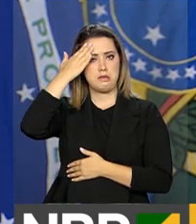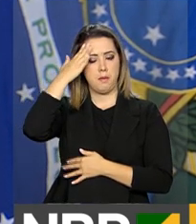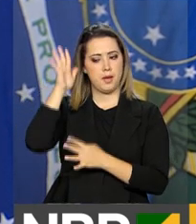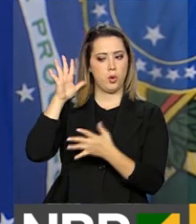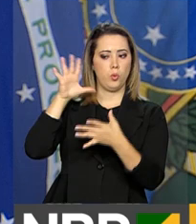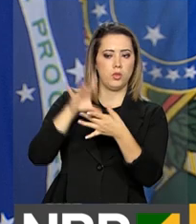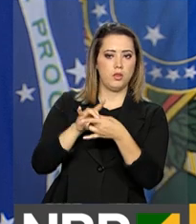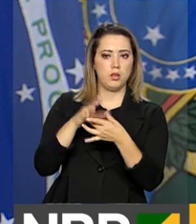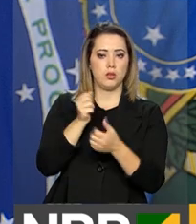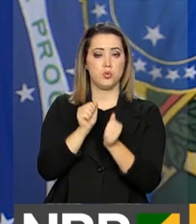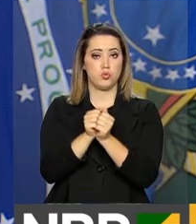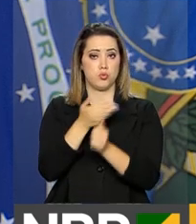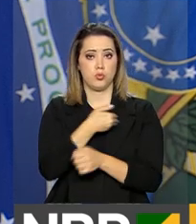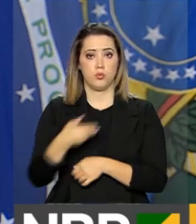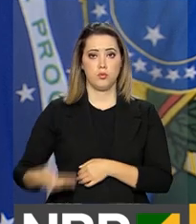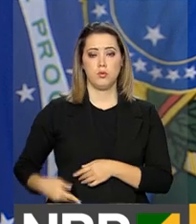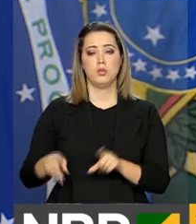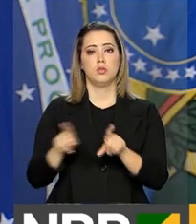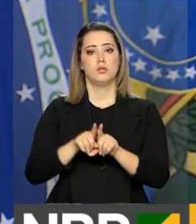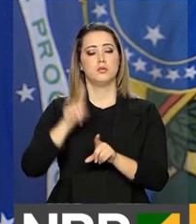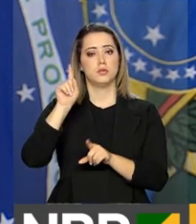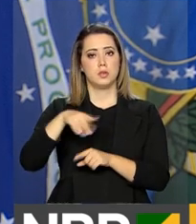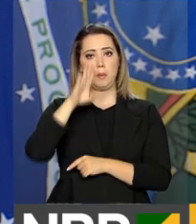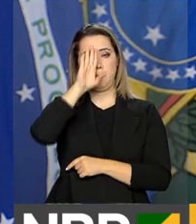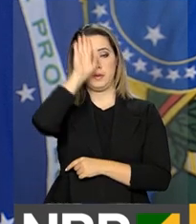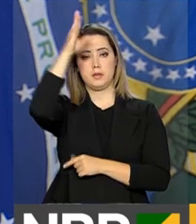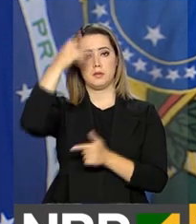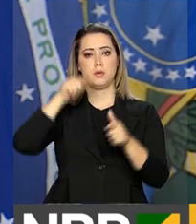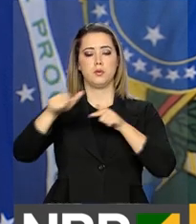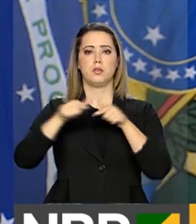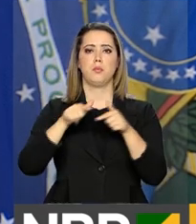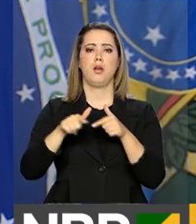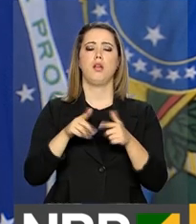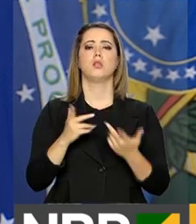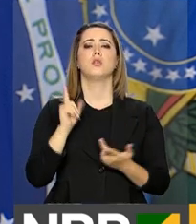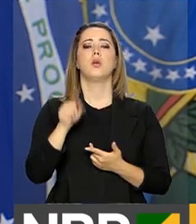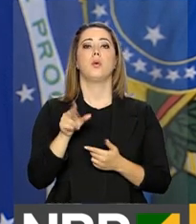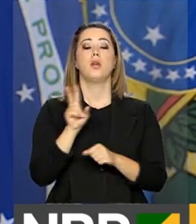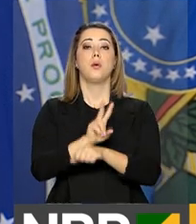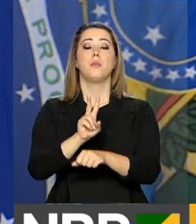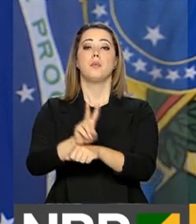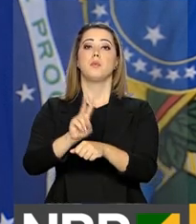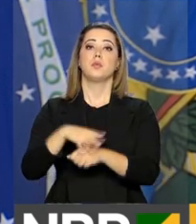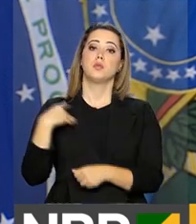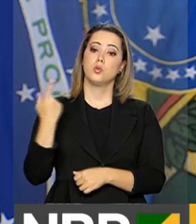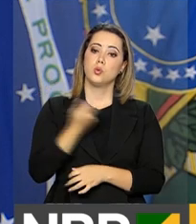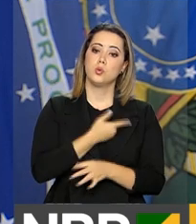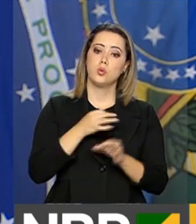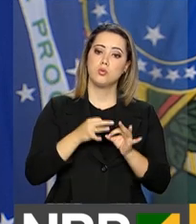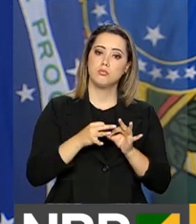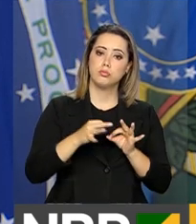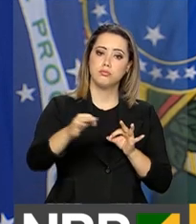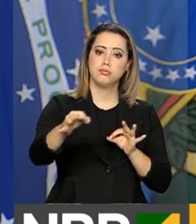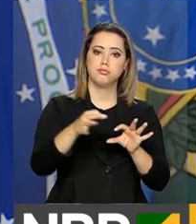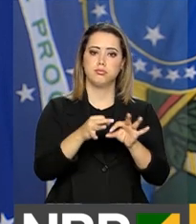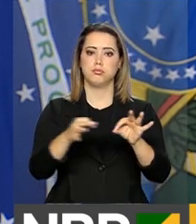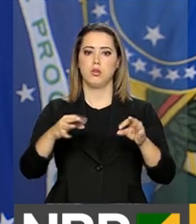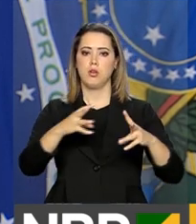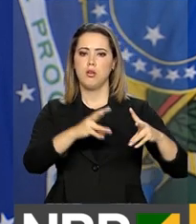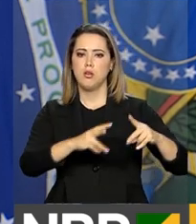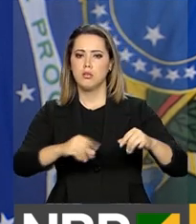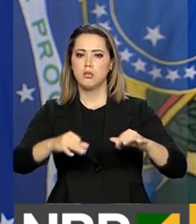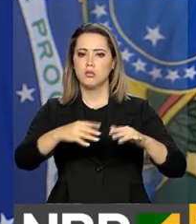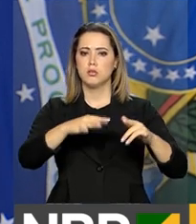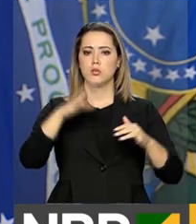sua principal atribuição, a proteção do nosso vasto território, de